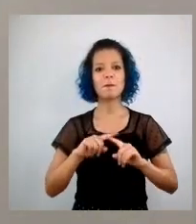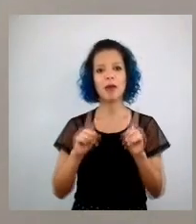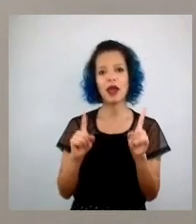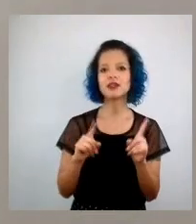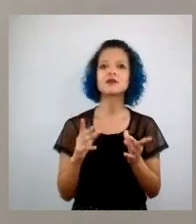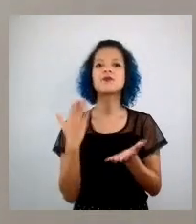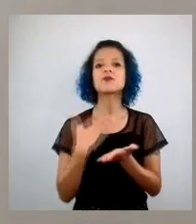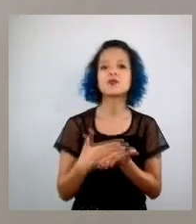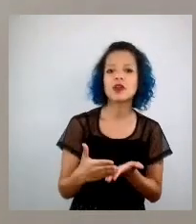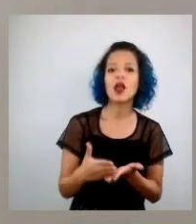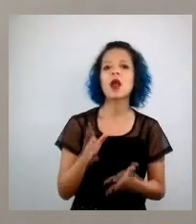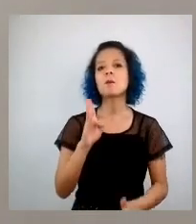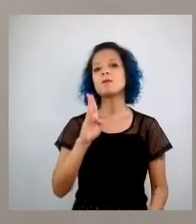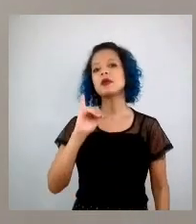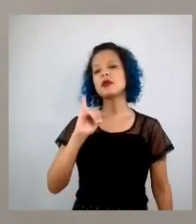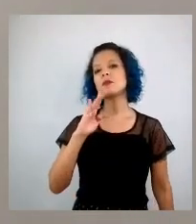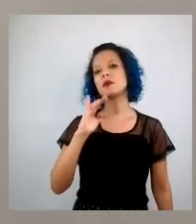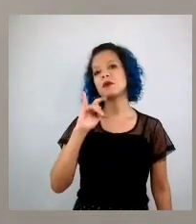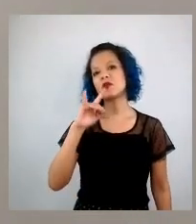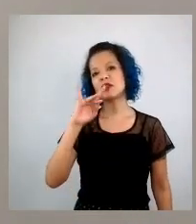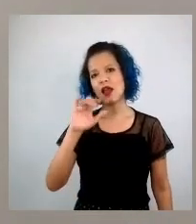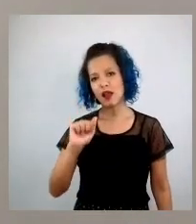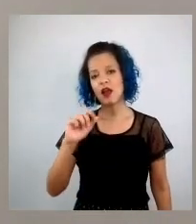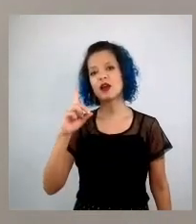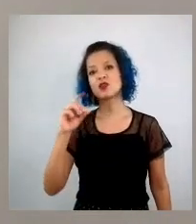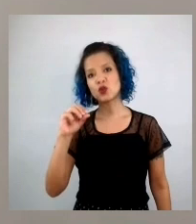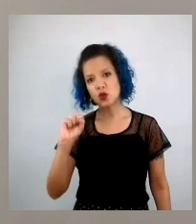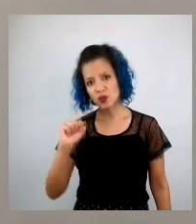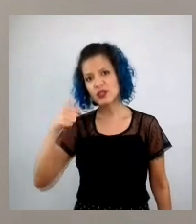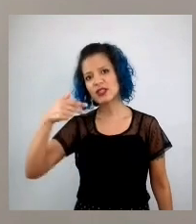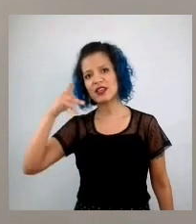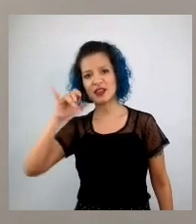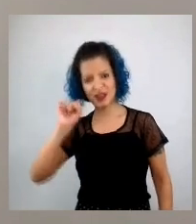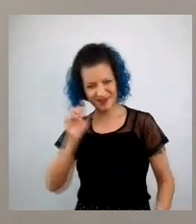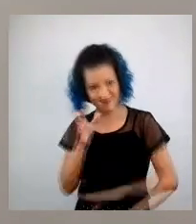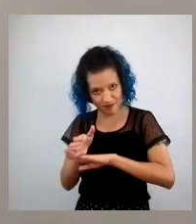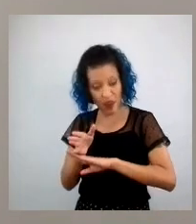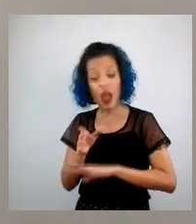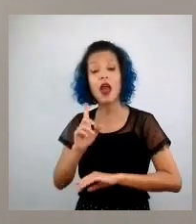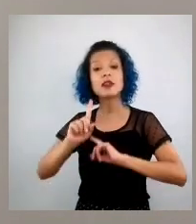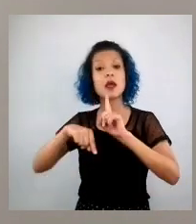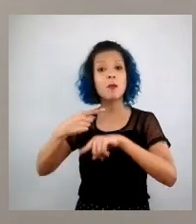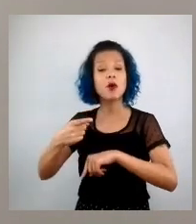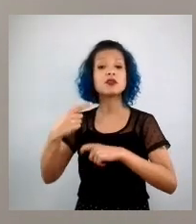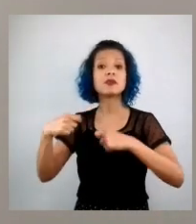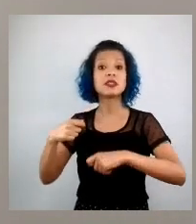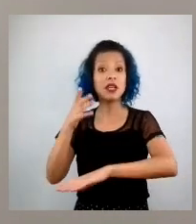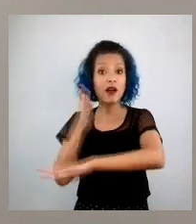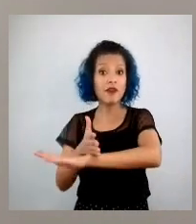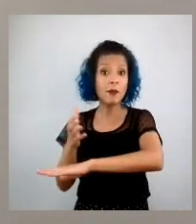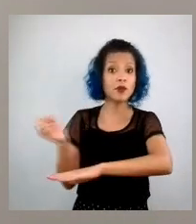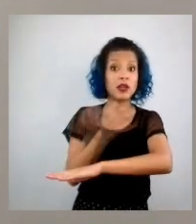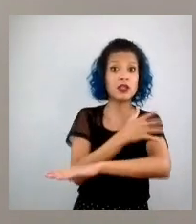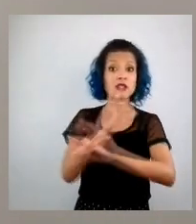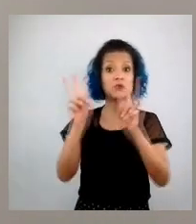lendo um livro, aí na semana seguinte era para falar sobre modernismo, e eu sou apaixonada por Tarsila do